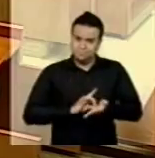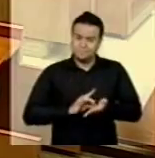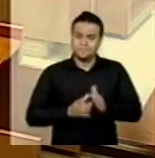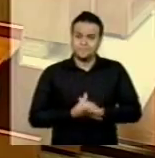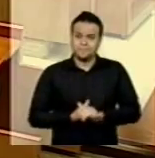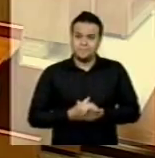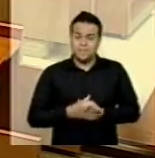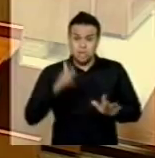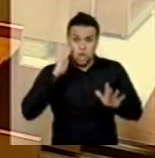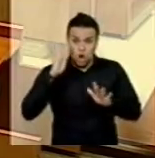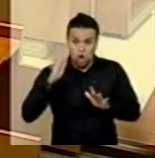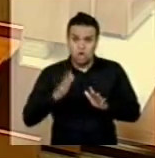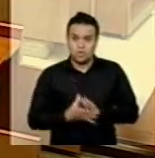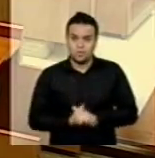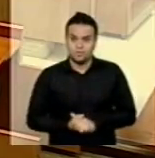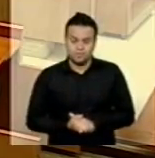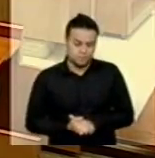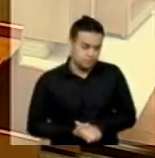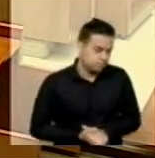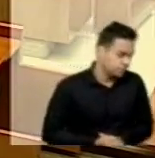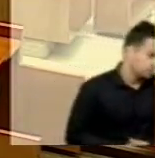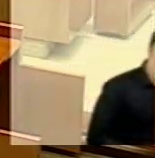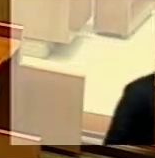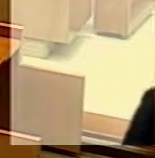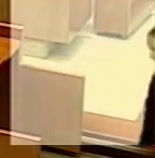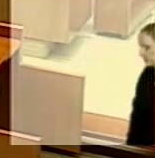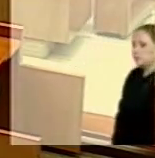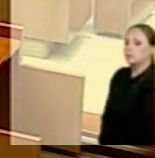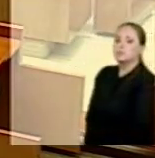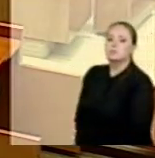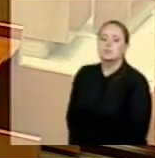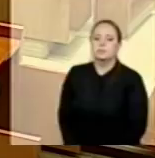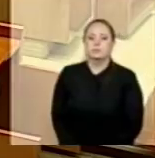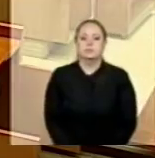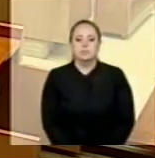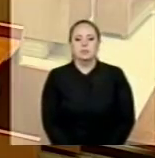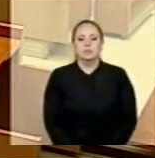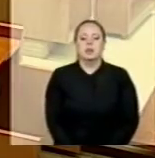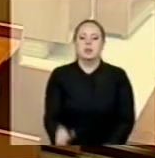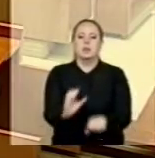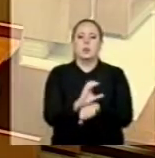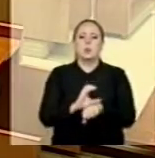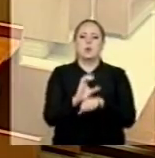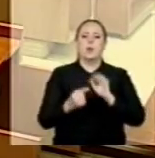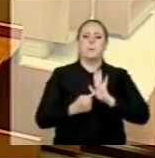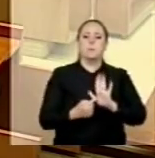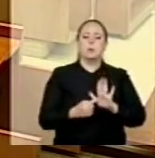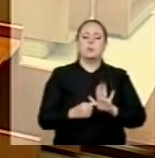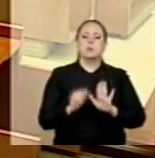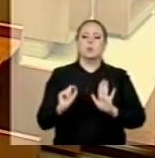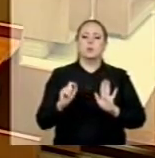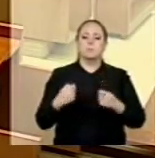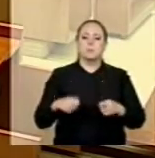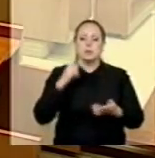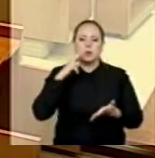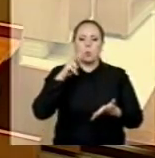contornos teóricos, a Constituição Federal revela os parâmetros a serem observados